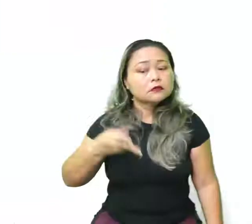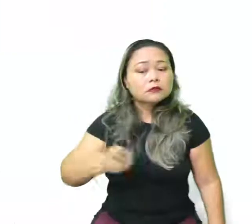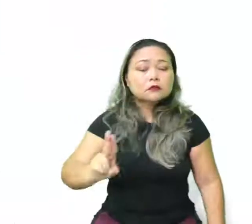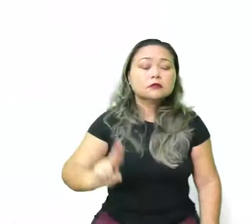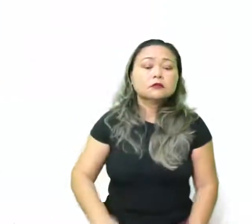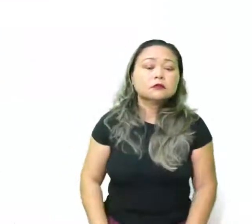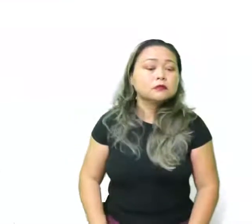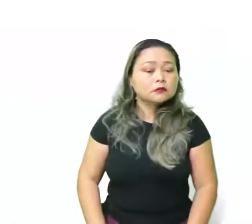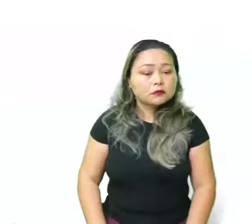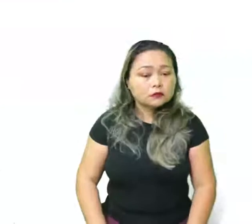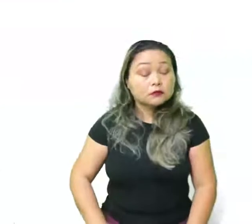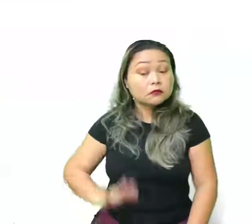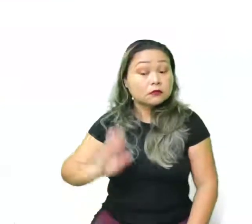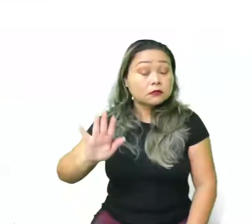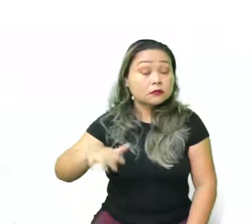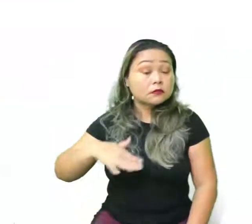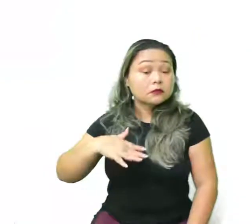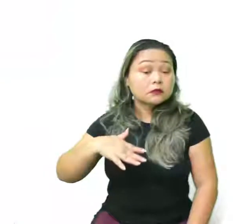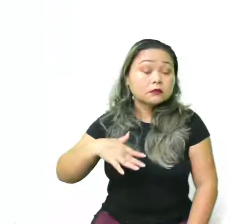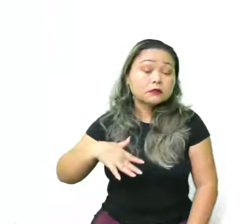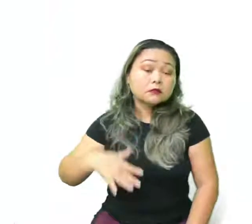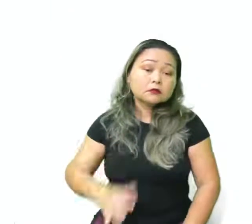aqui.